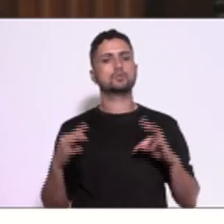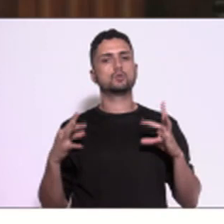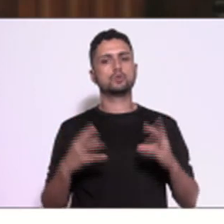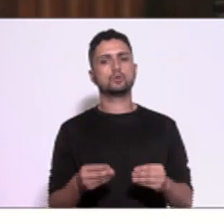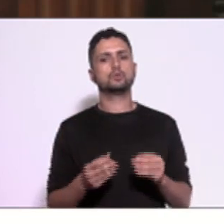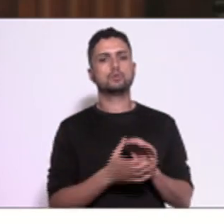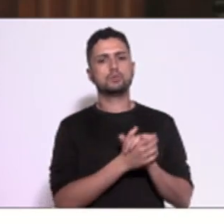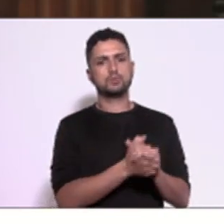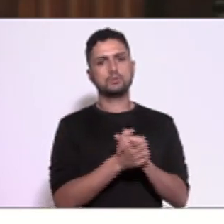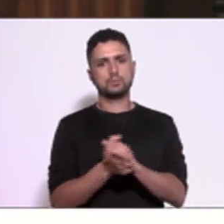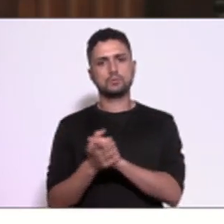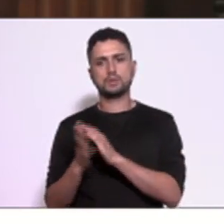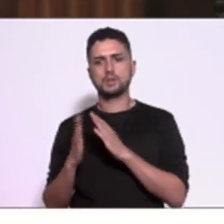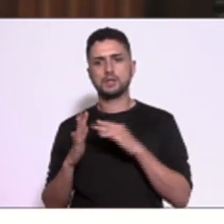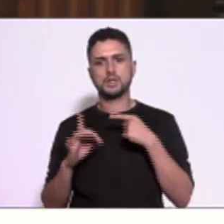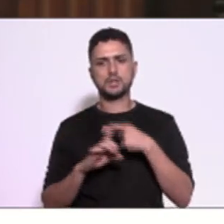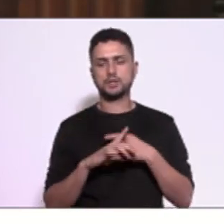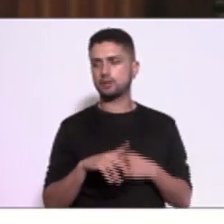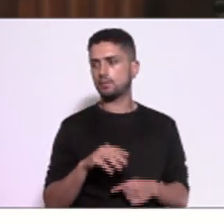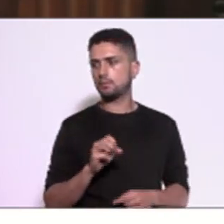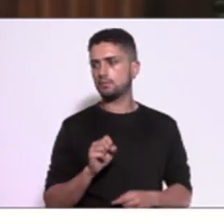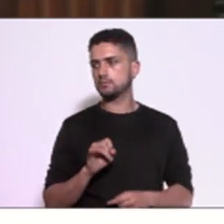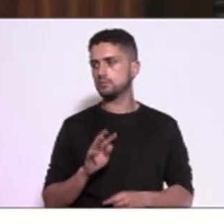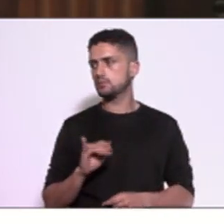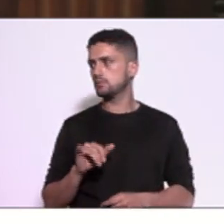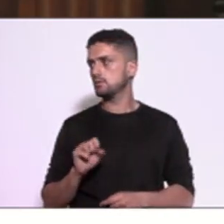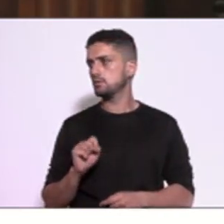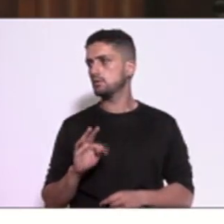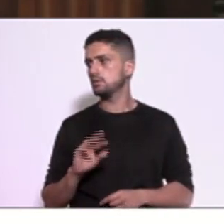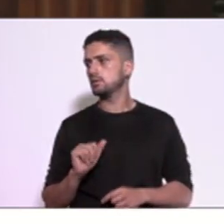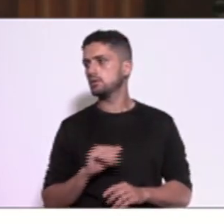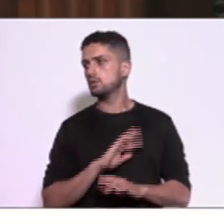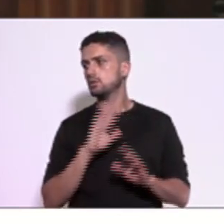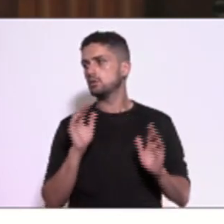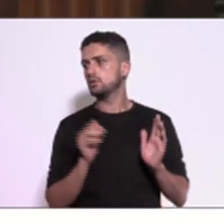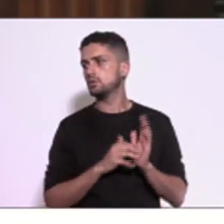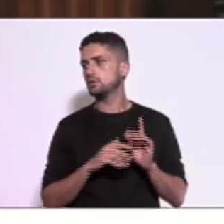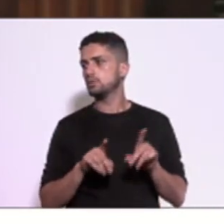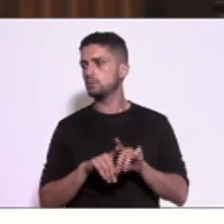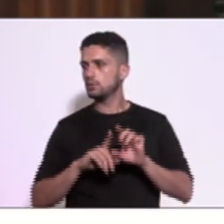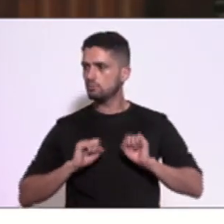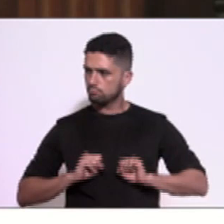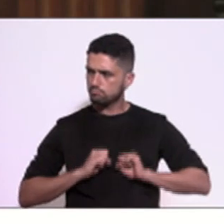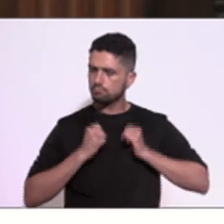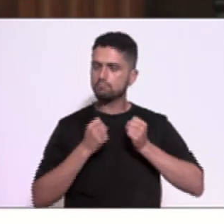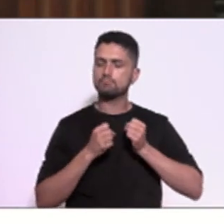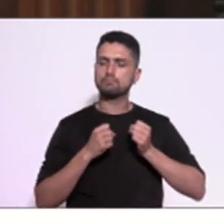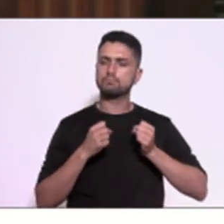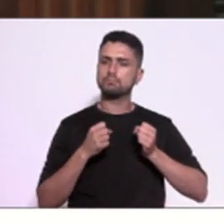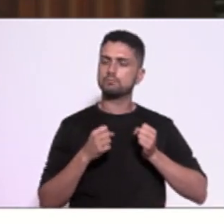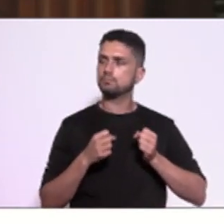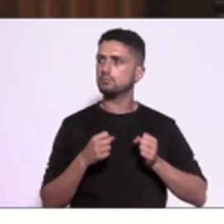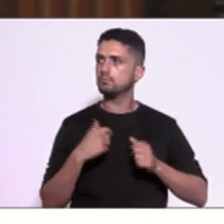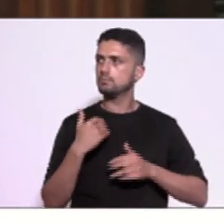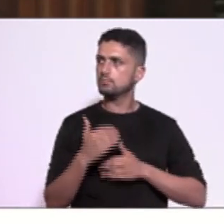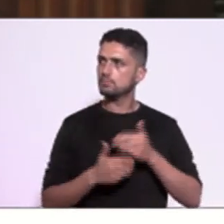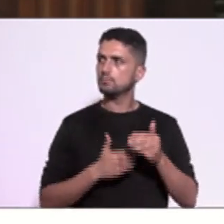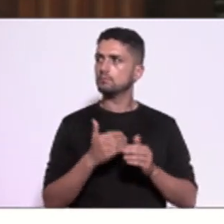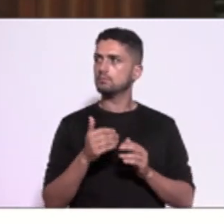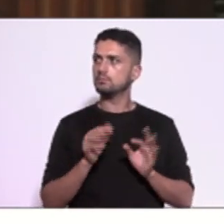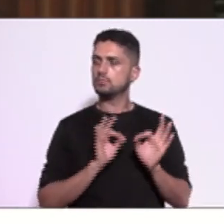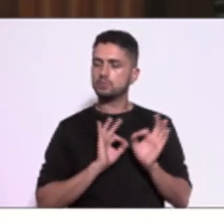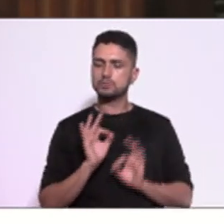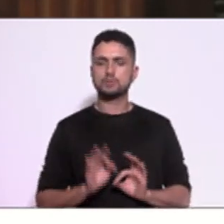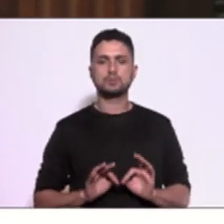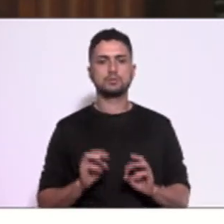Igreja Positivista e a todos que estão engajados diretamente nesse projeto, Museu da República,